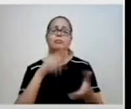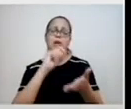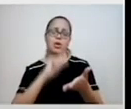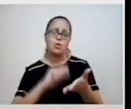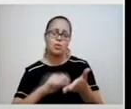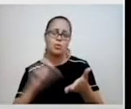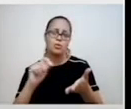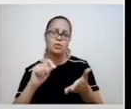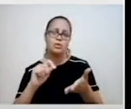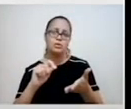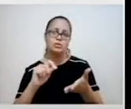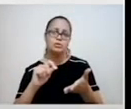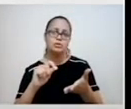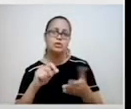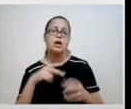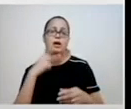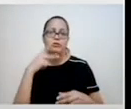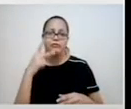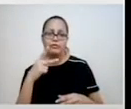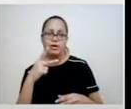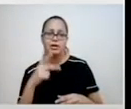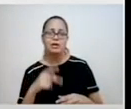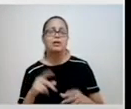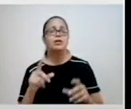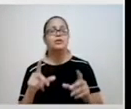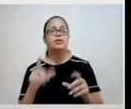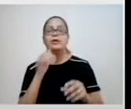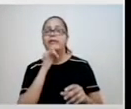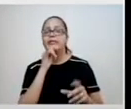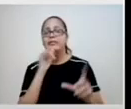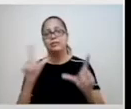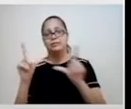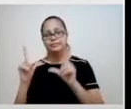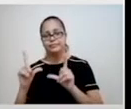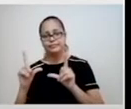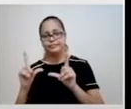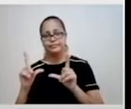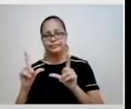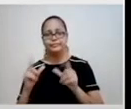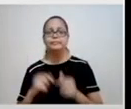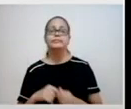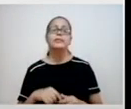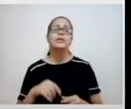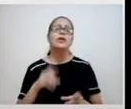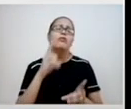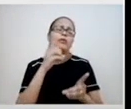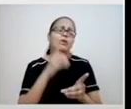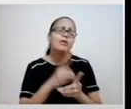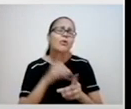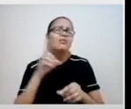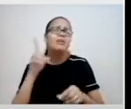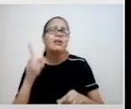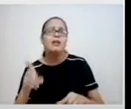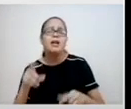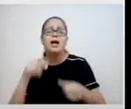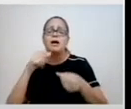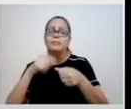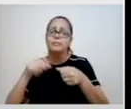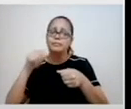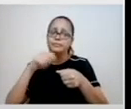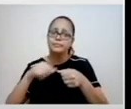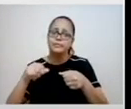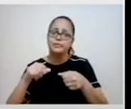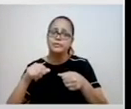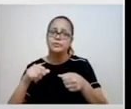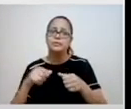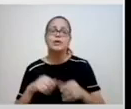por exemplo, ó, o que a gente encontra lá, né? Manicure, todo aquele processo de